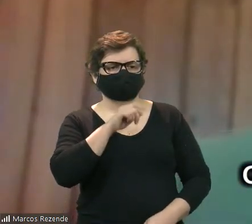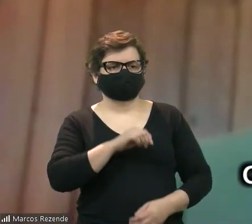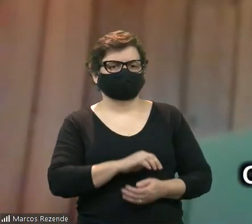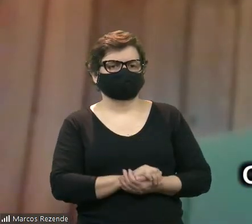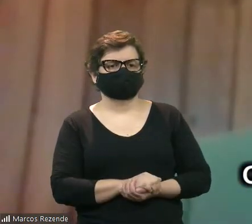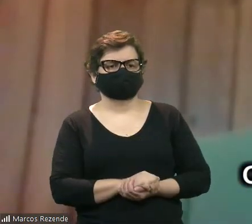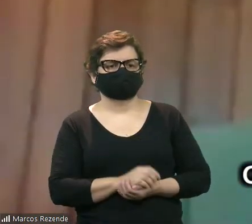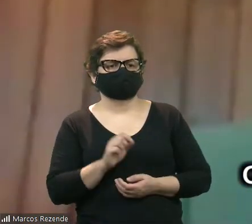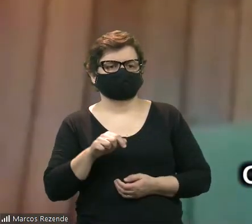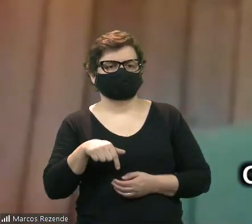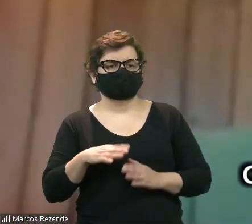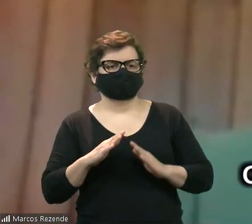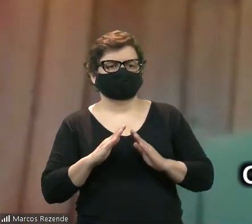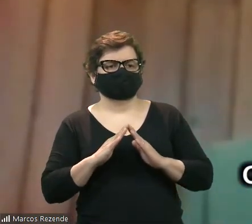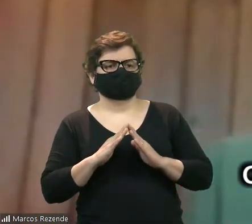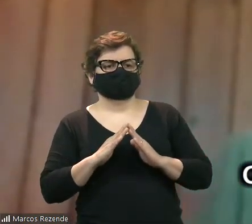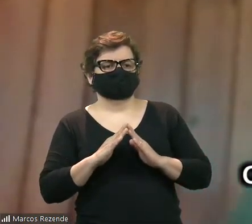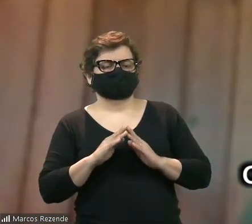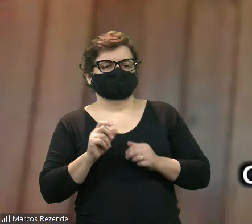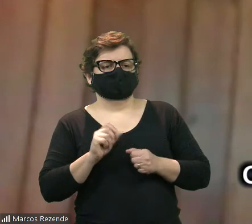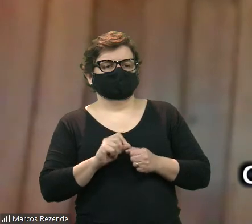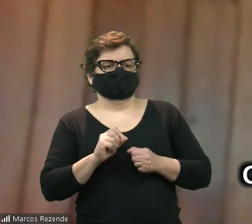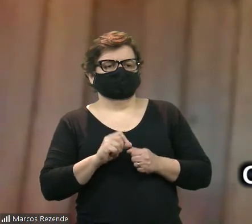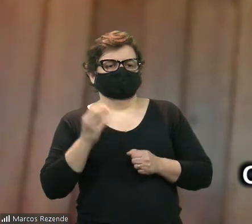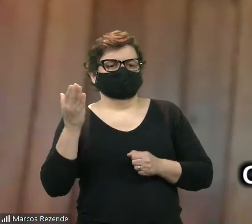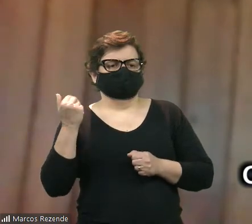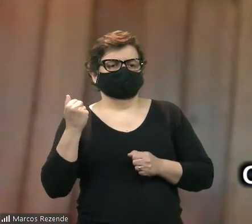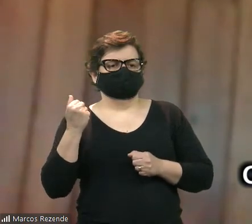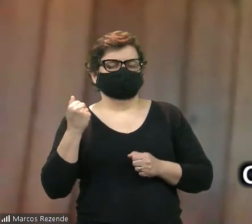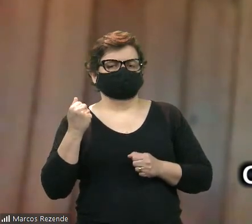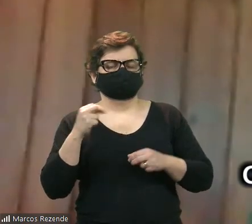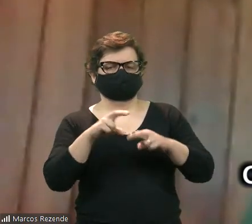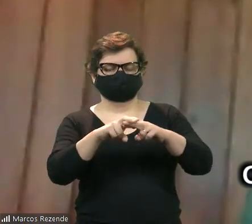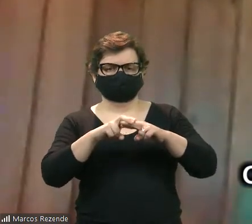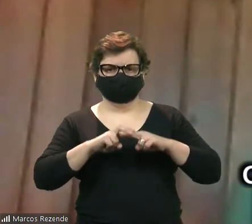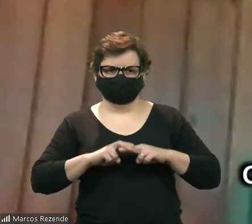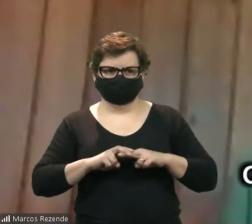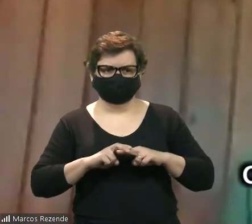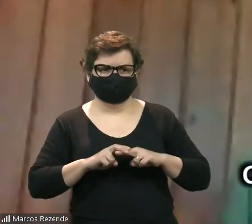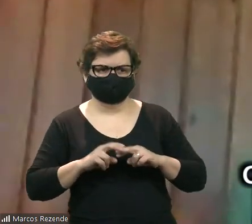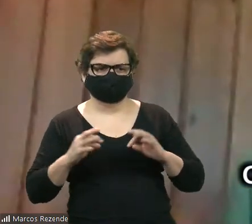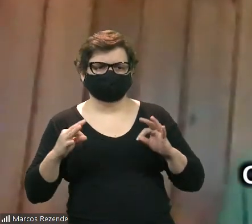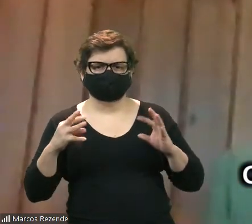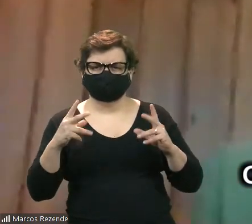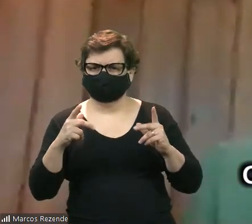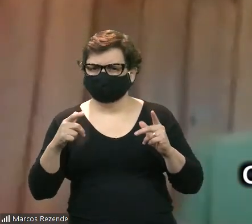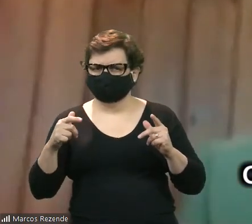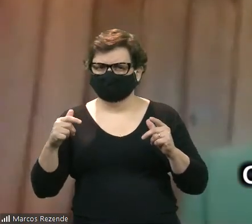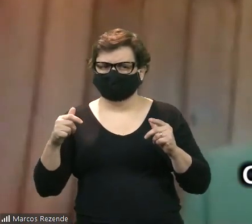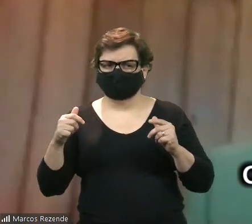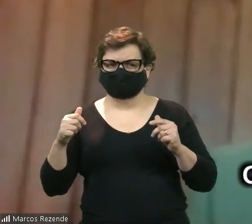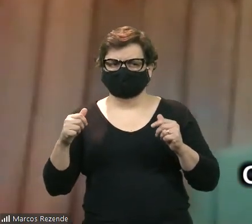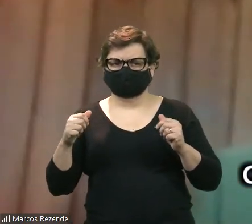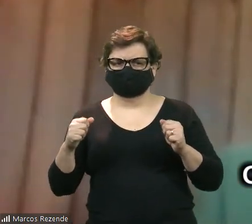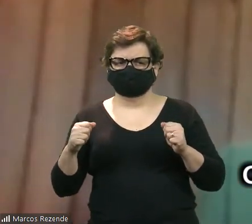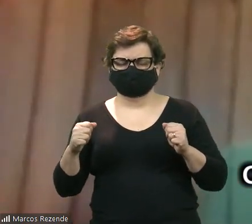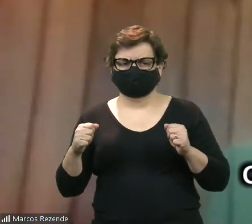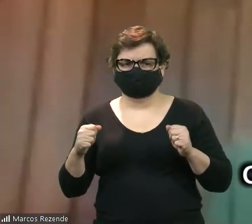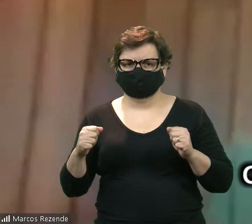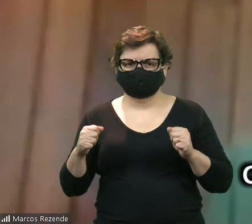que essa casa realiza em consternação pelas 3.700